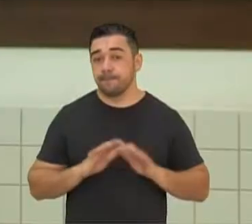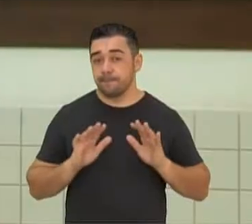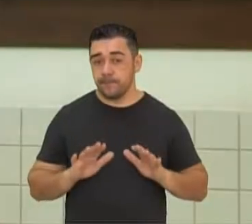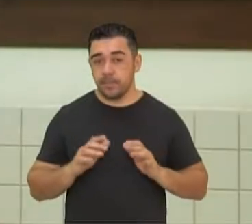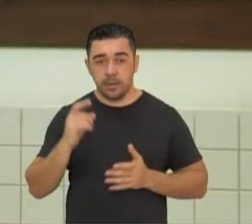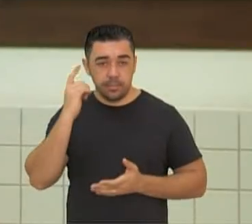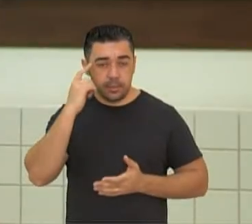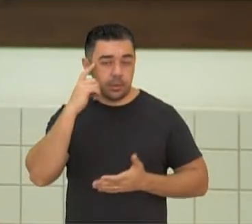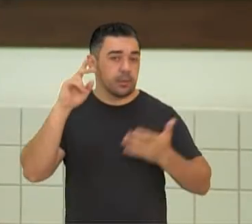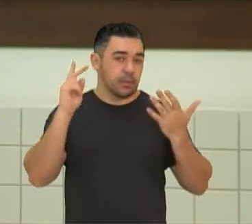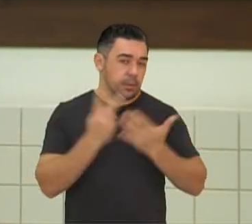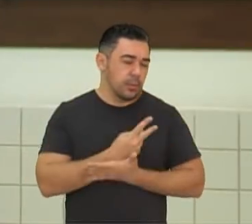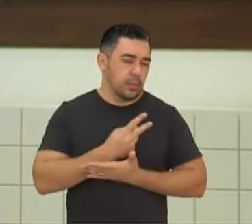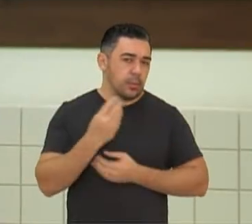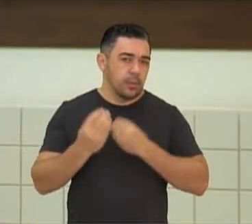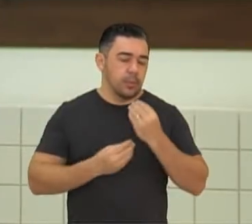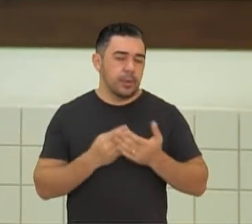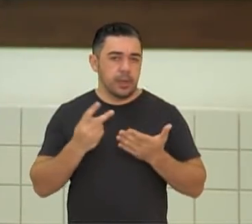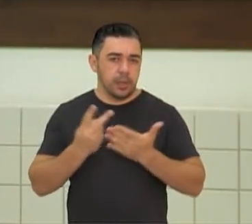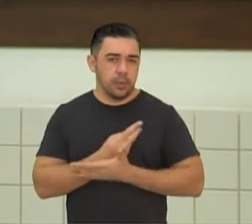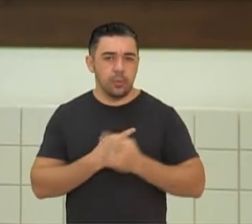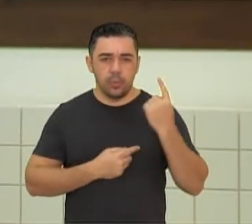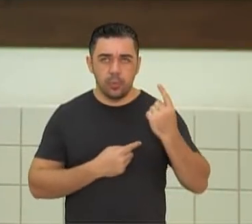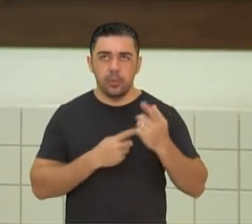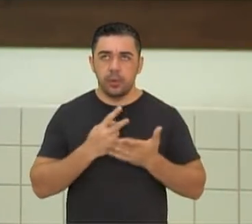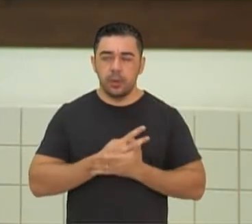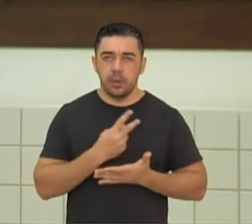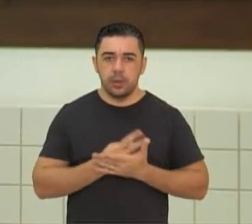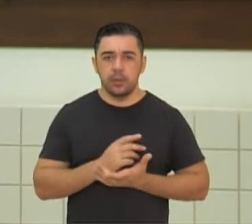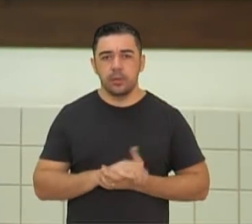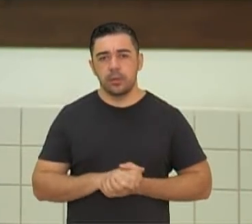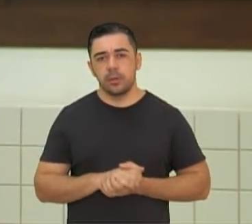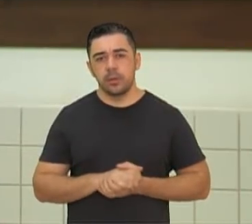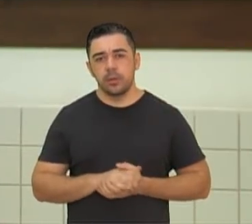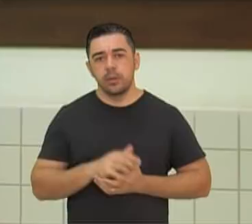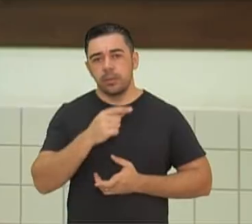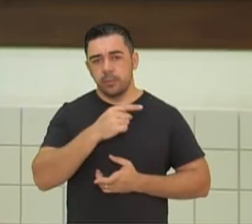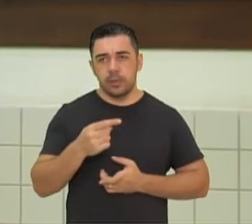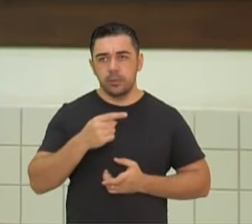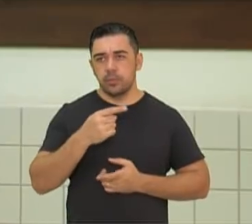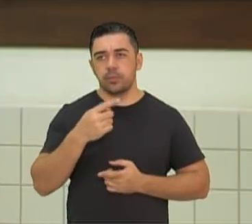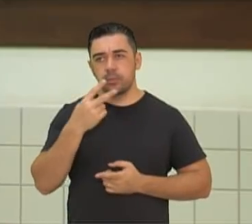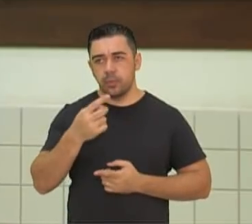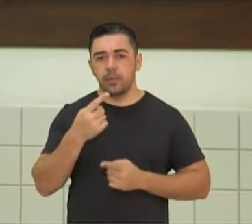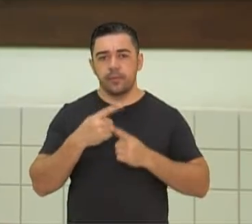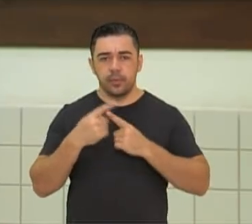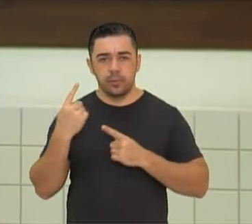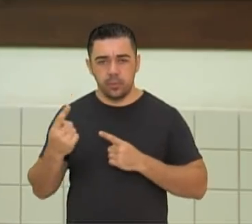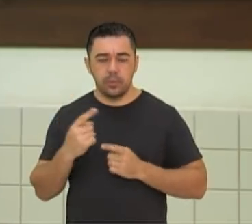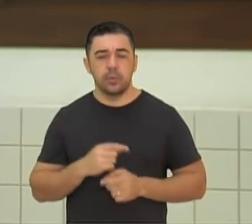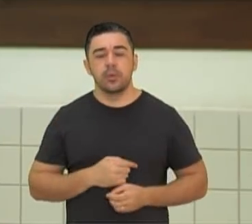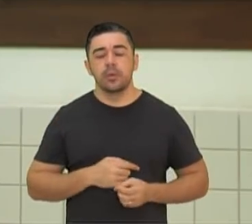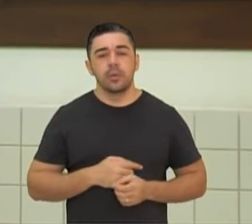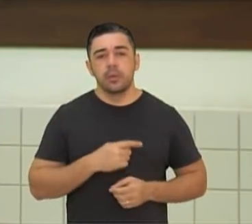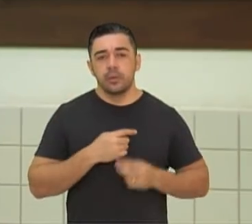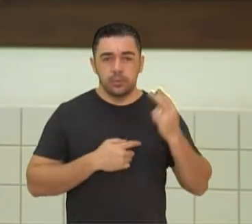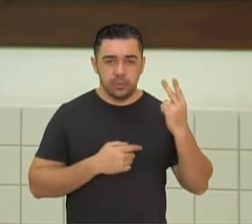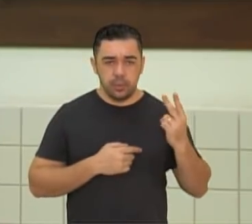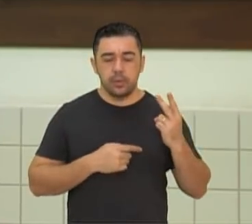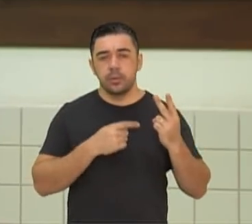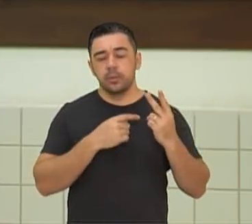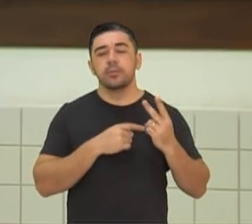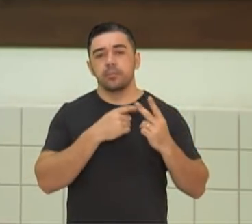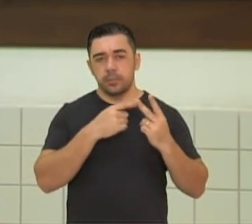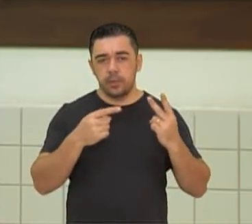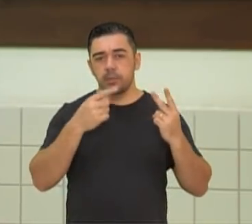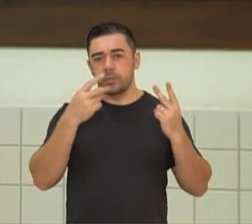Agora eu vou pensar no erro de novo. Se eu tiver um erro, o que, que eu vou ter? Menos 2 vezes 1. Se eu tiver dois erros, eu vou ter menos 2